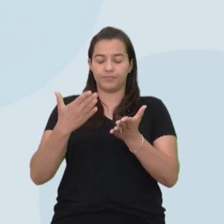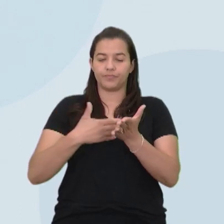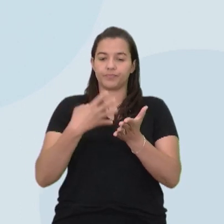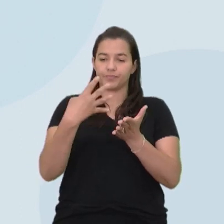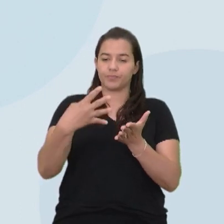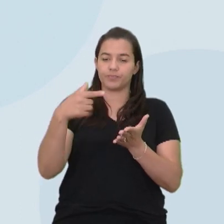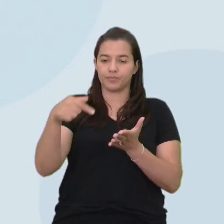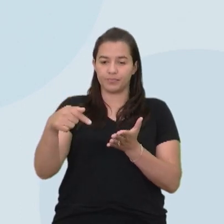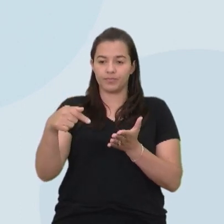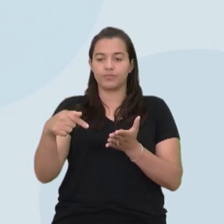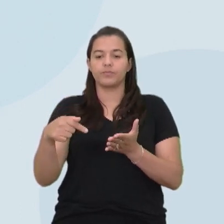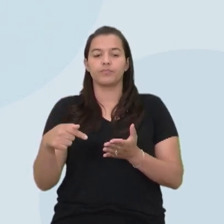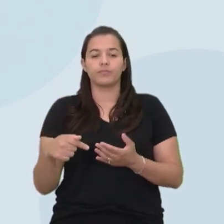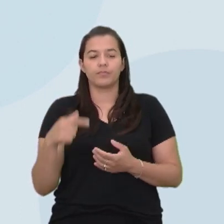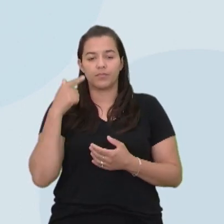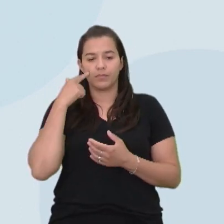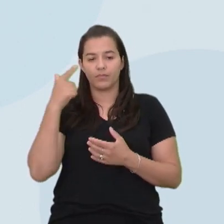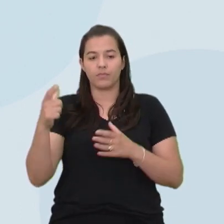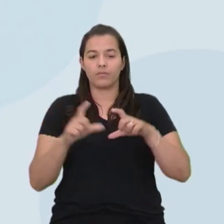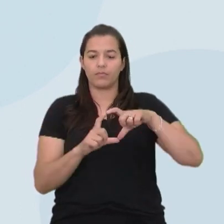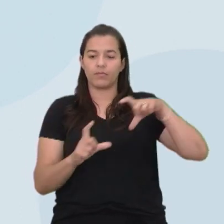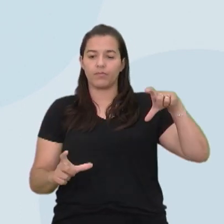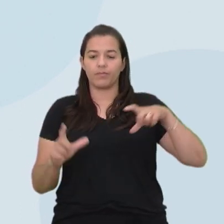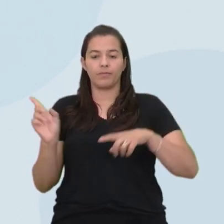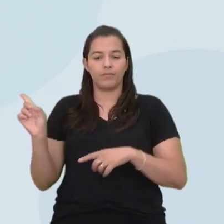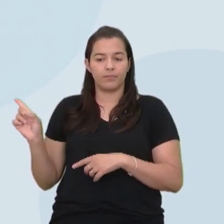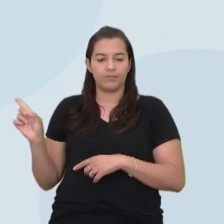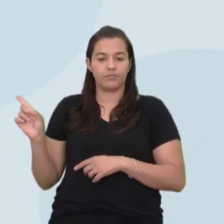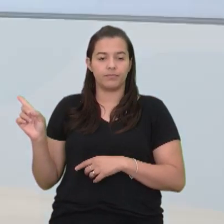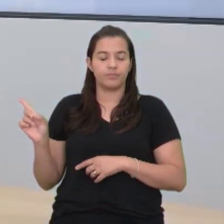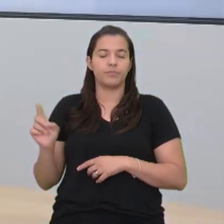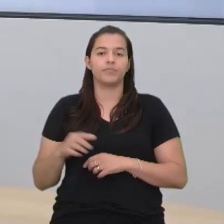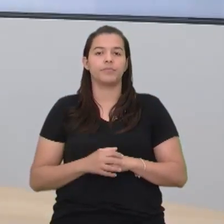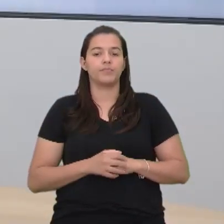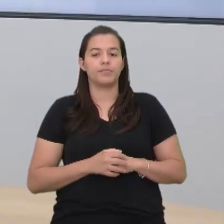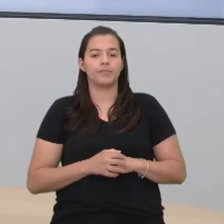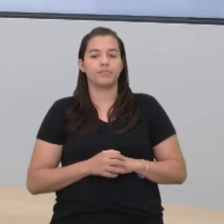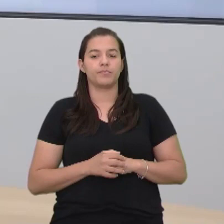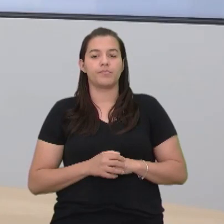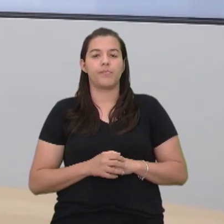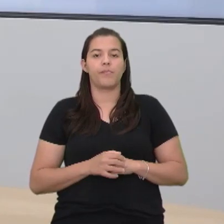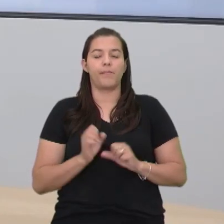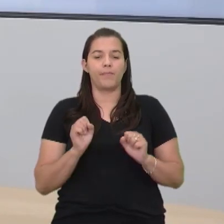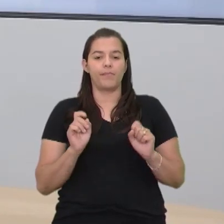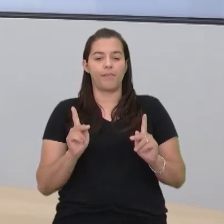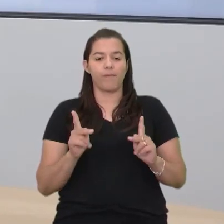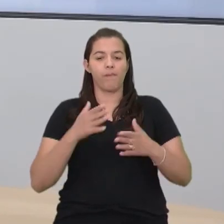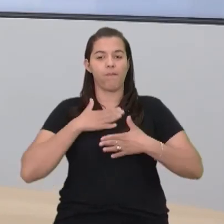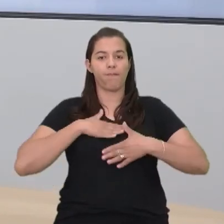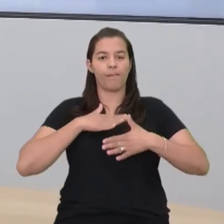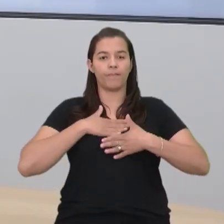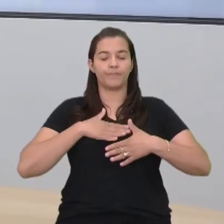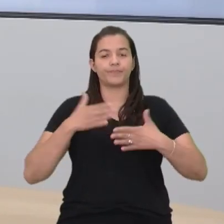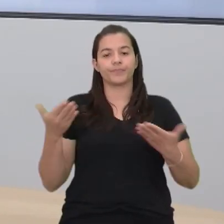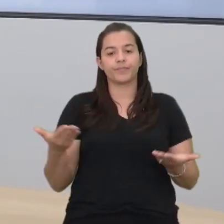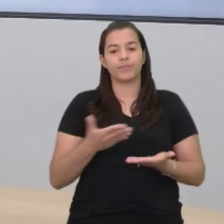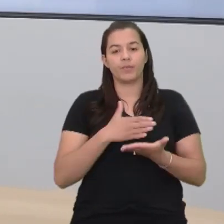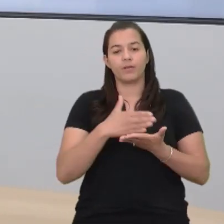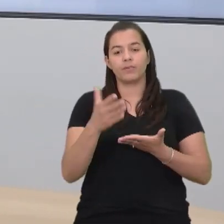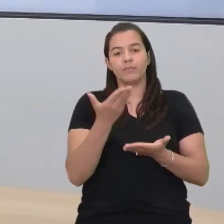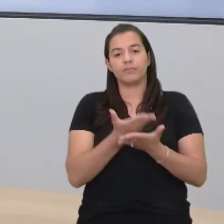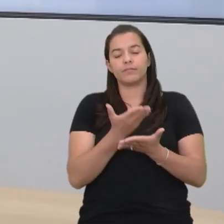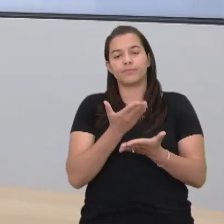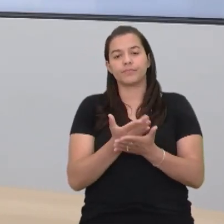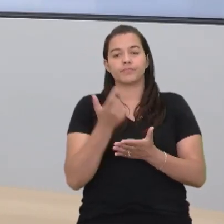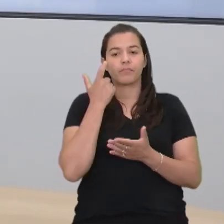47 e tem a capa aqui, do Matemática Conectada. Tudo bem? Tudo tranquilo? Preparados agora para começar a aula falando